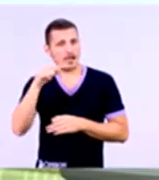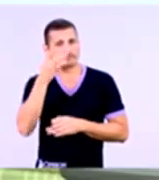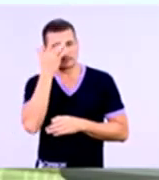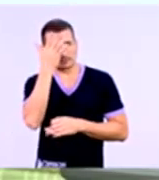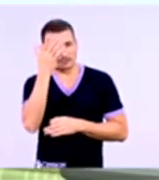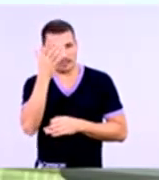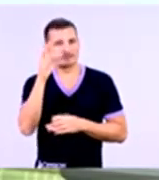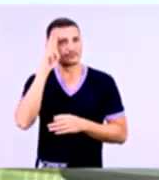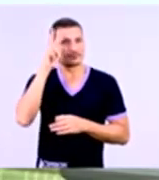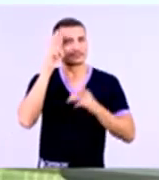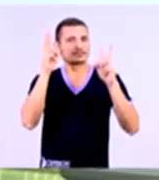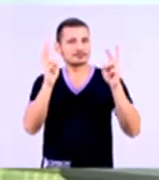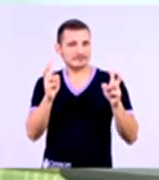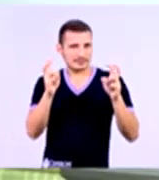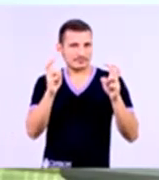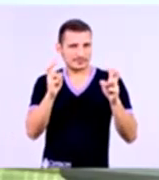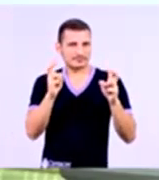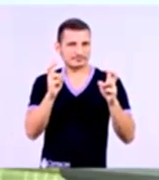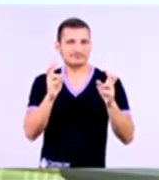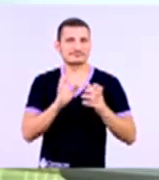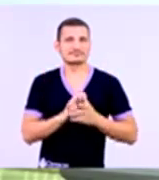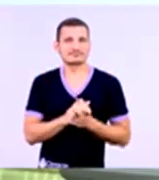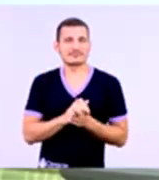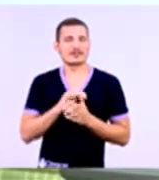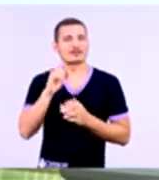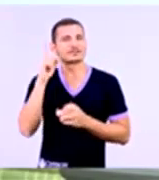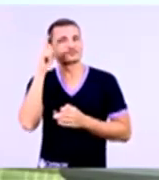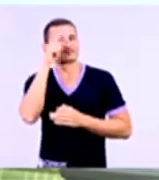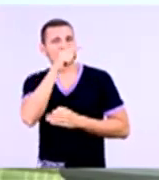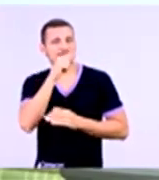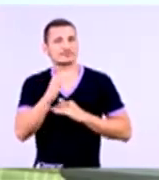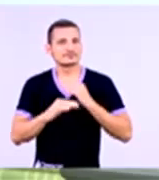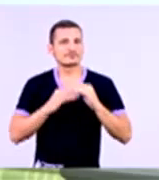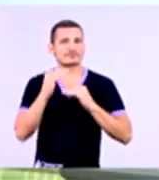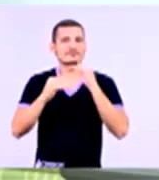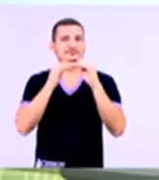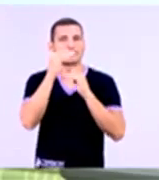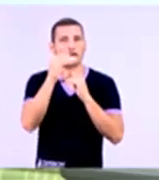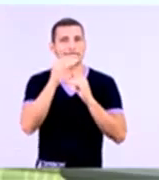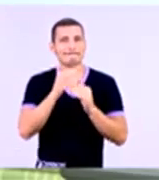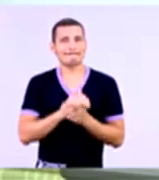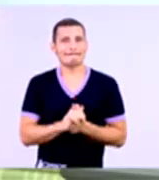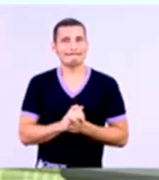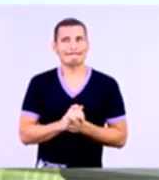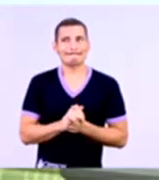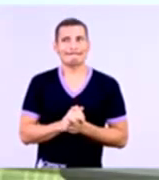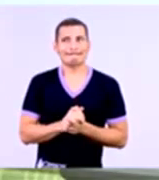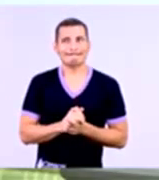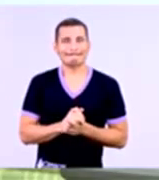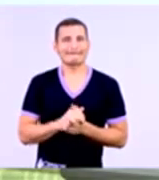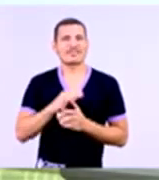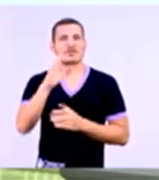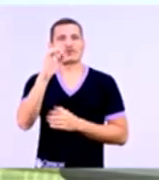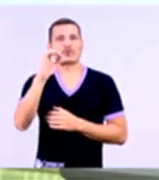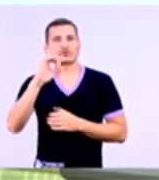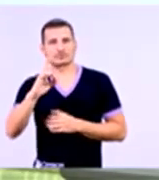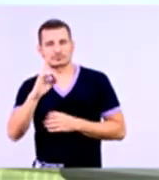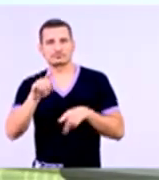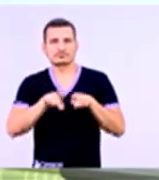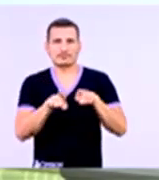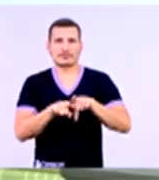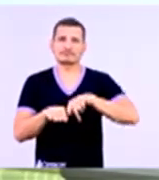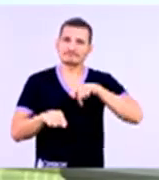tema que nós conversamos, que é a dificuldade do desenvolvimento, de um lado, desenvolvimento de código, e da parte